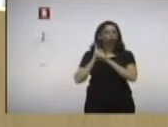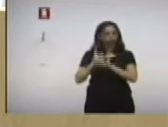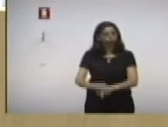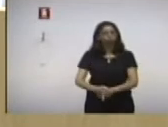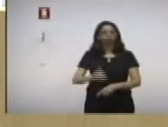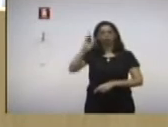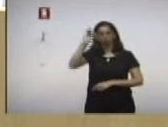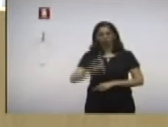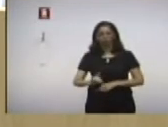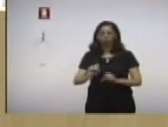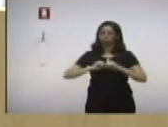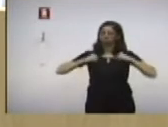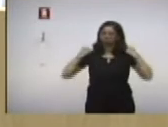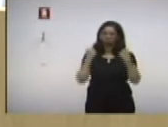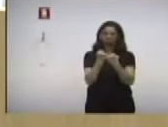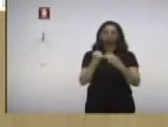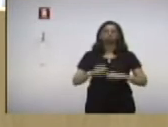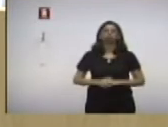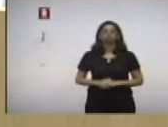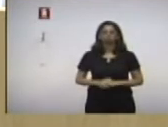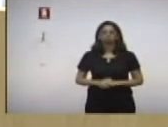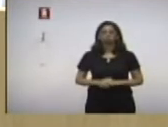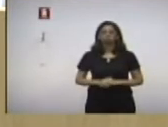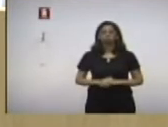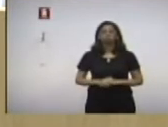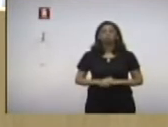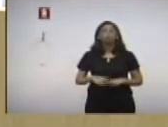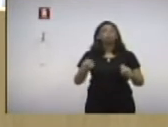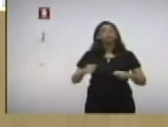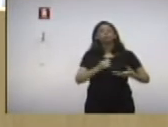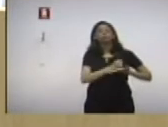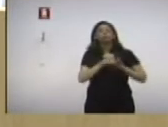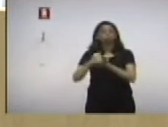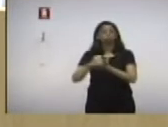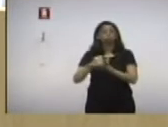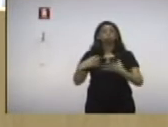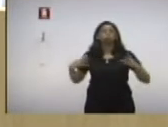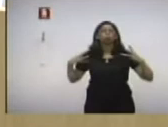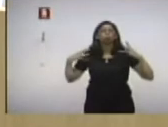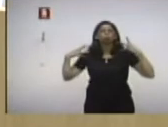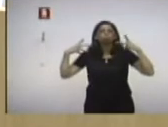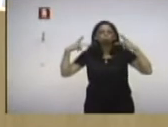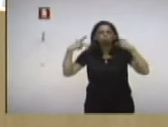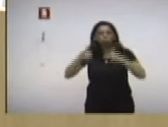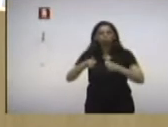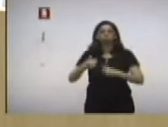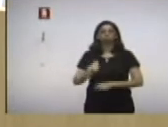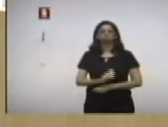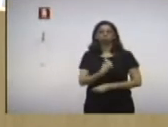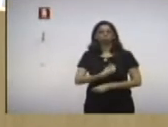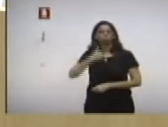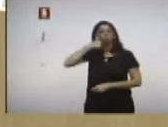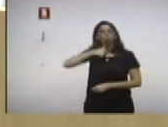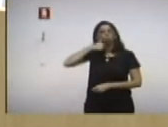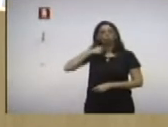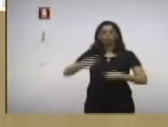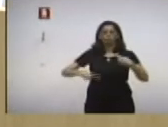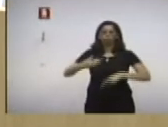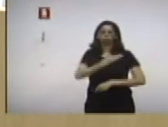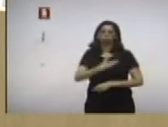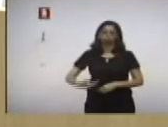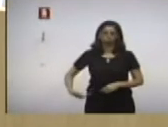no âmbito da sociedade com ajuda e auxílio de todas as mulheres as políticas públicas